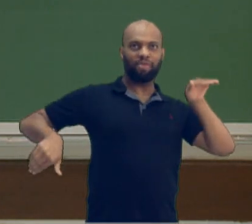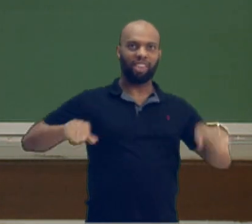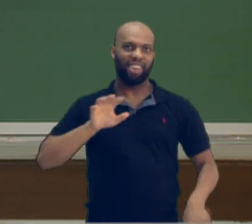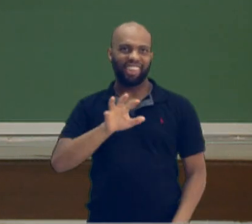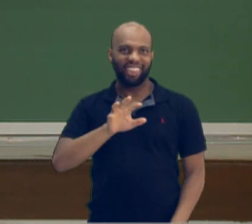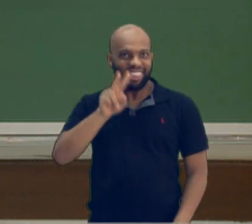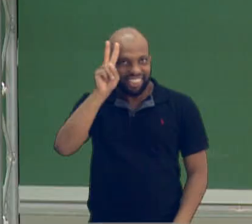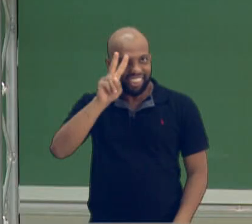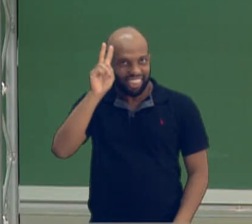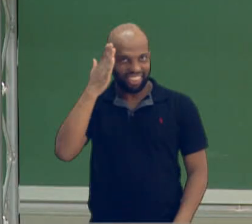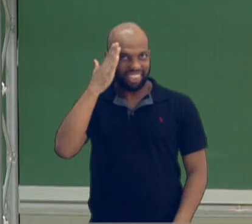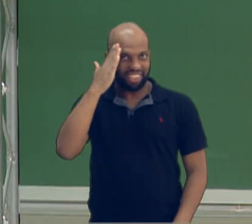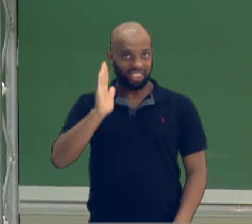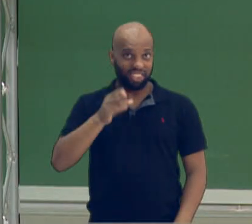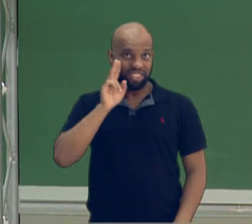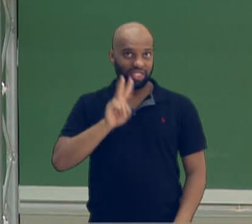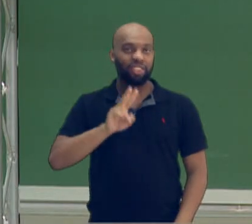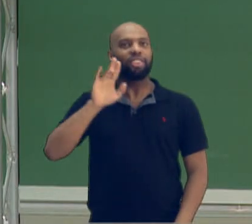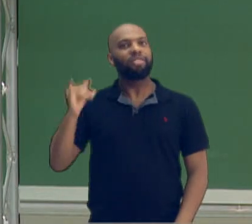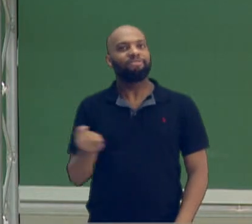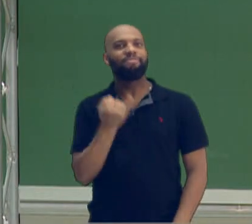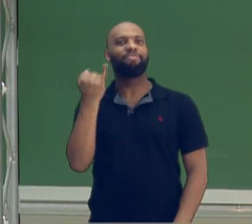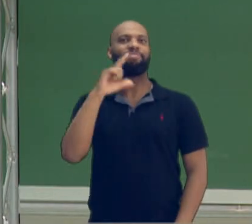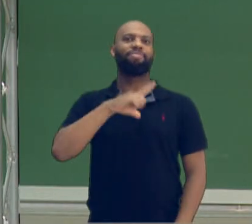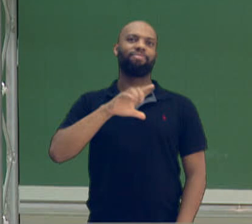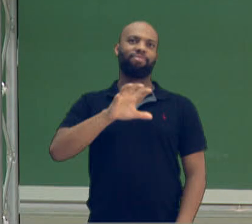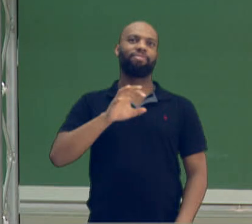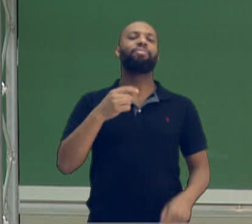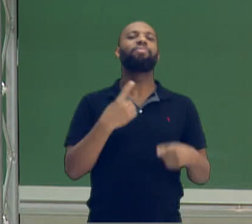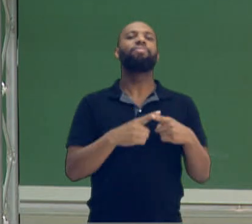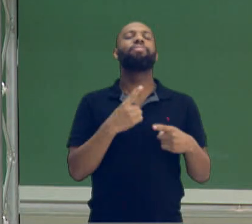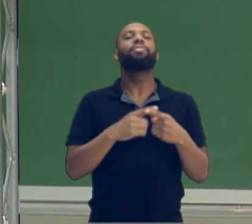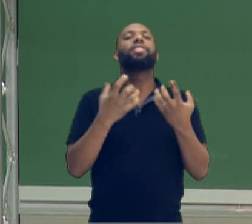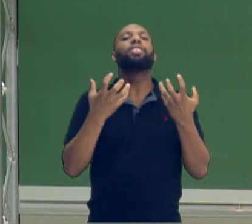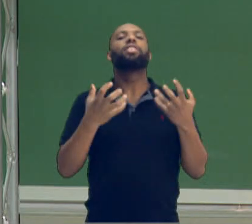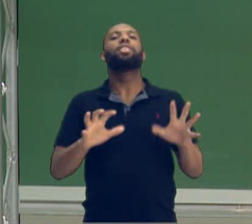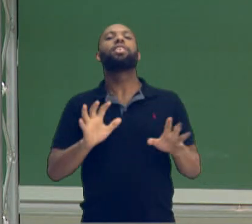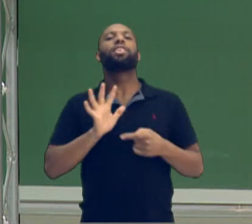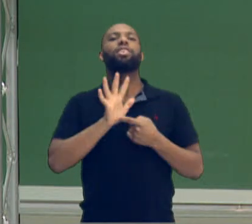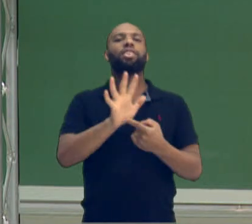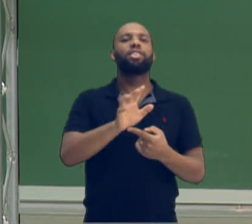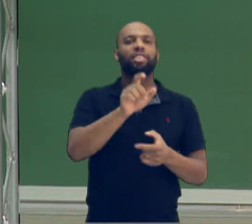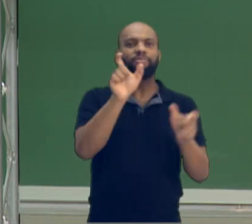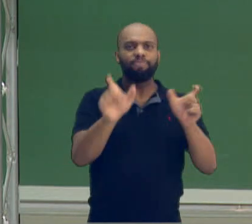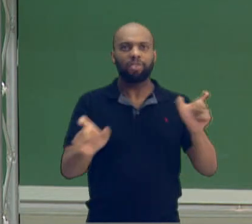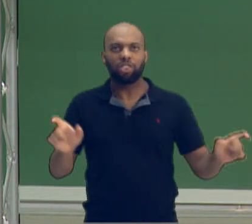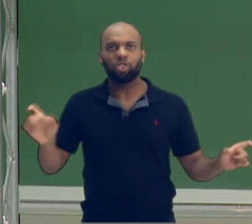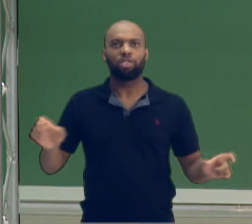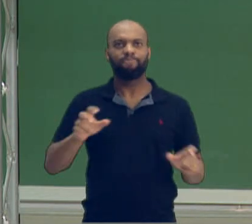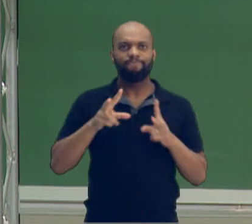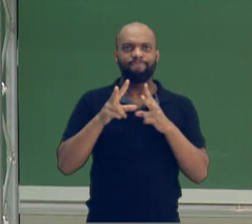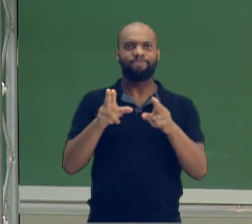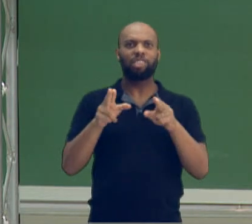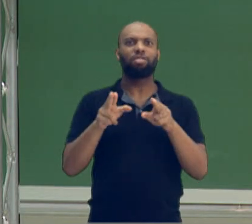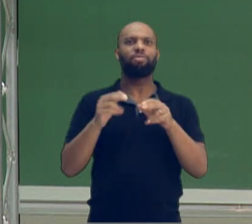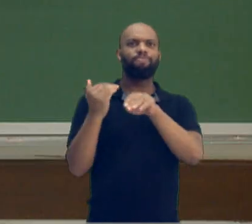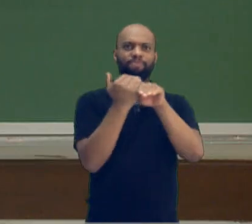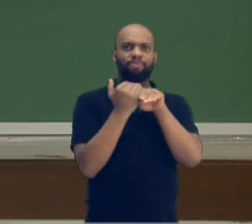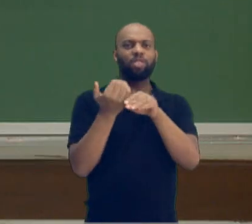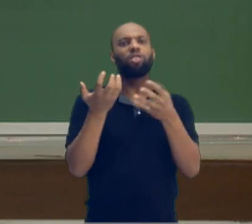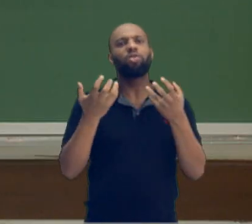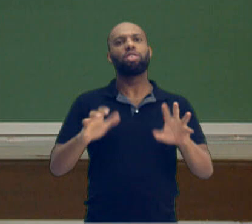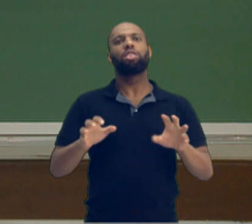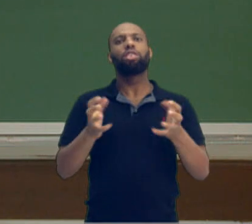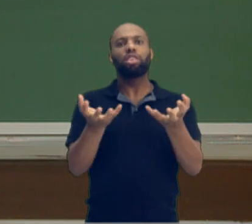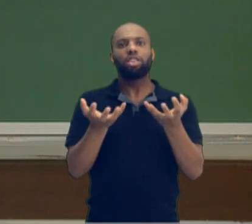Né? Então tem essa importância. Por quê? Eles não queriam retratar as pessoas iguais, o cotidiano, né, deles. Eles queriam